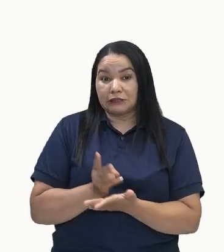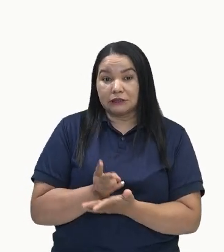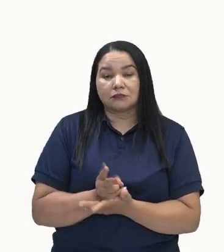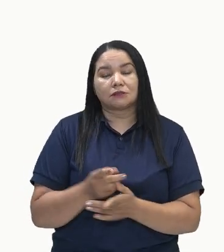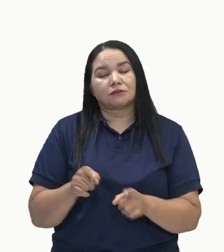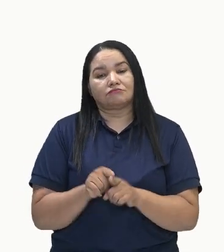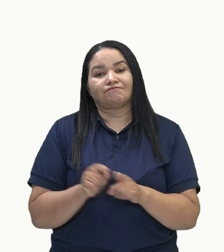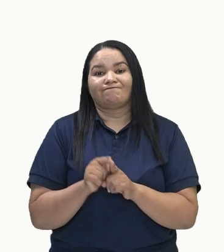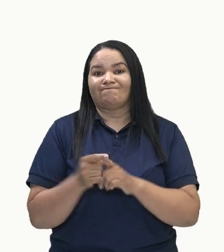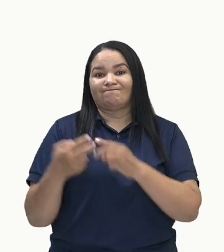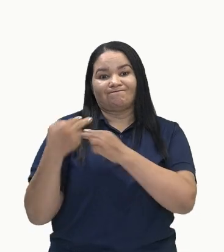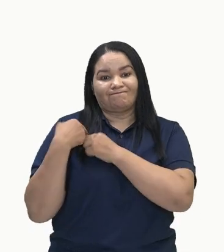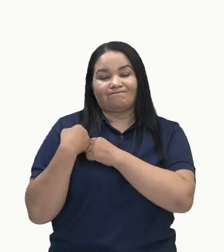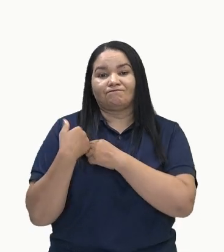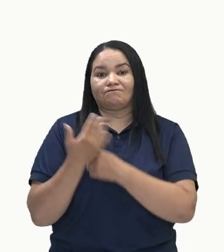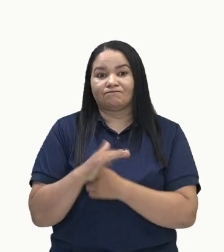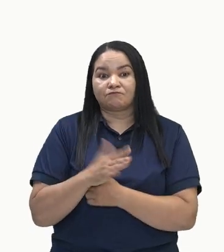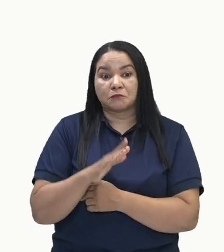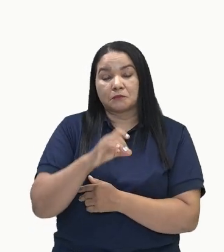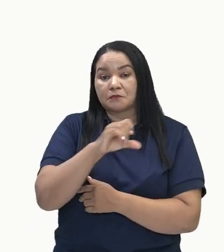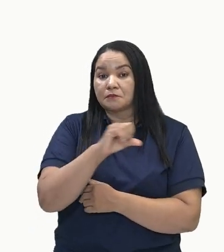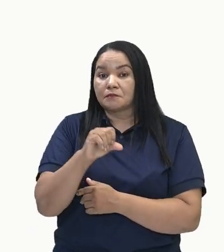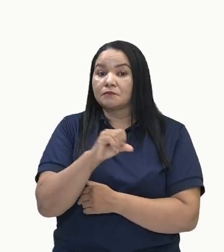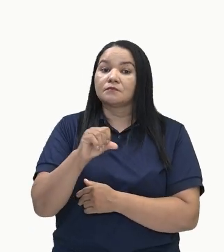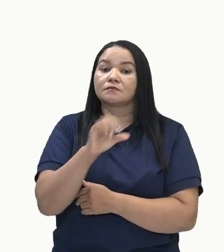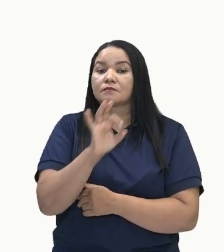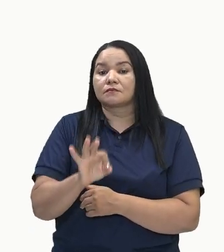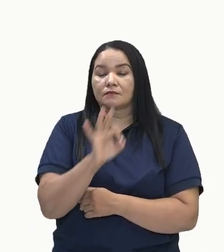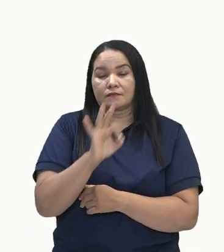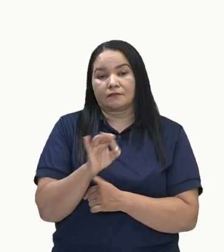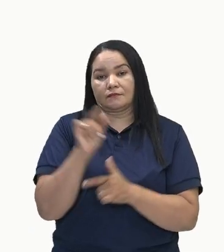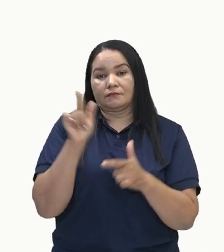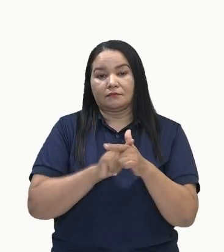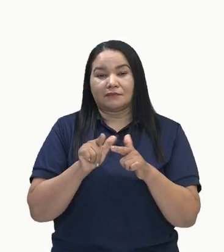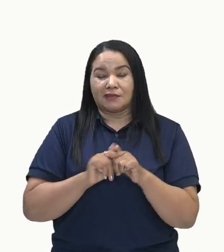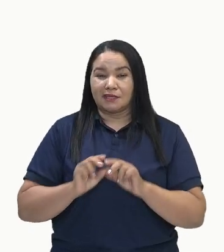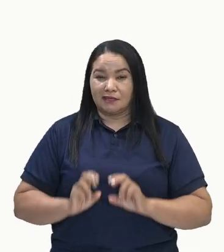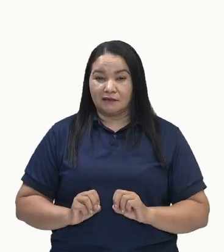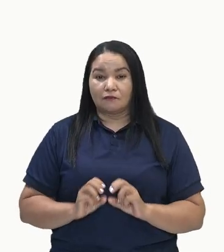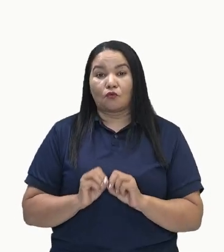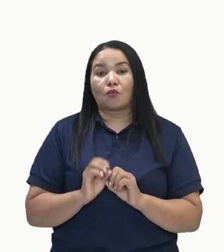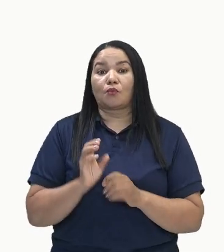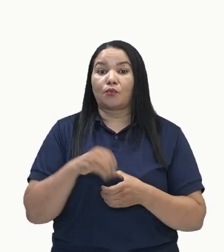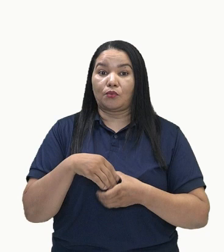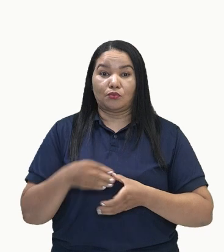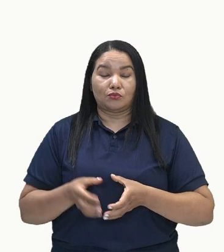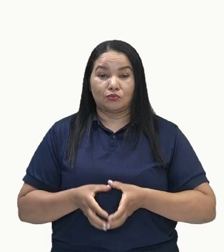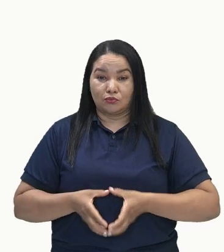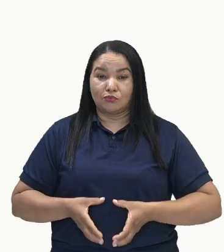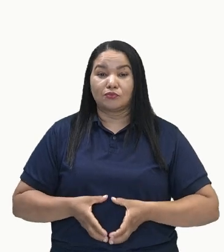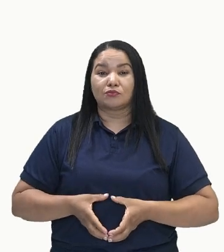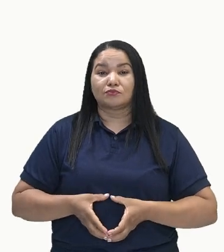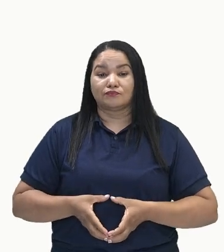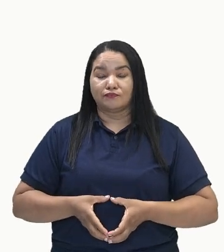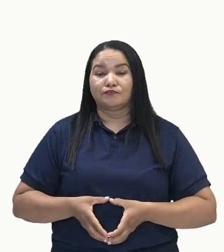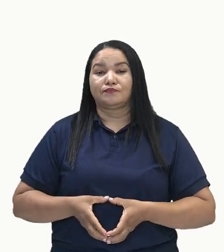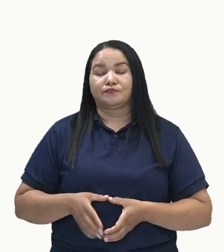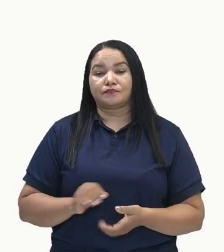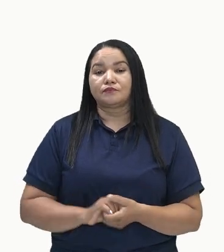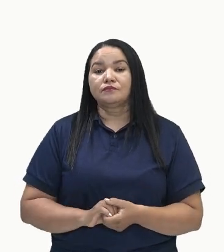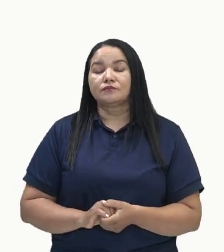por 99% dos casos de câncer de colo de útero. E